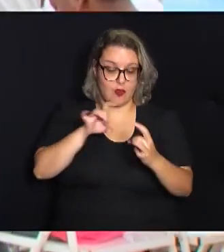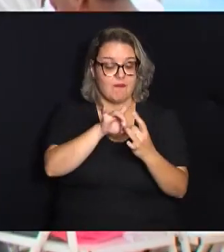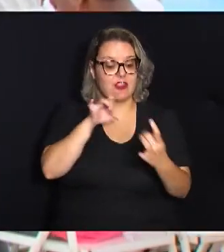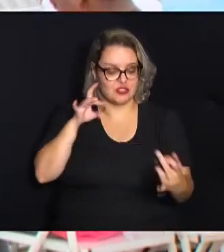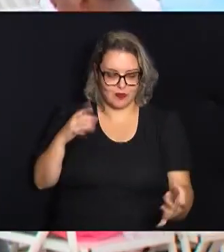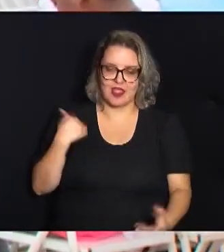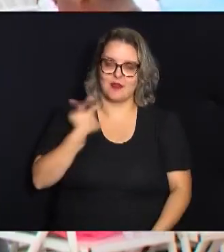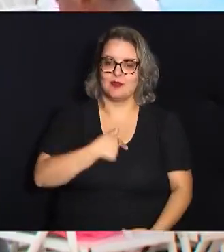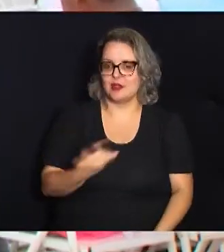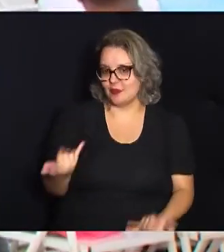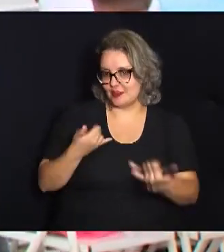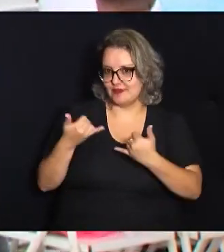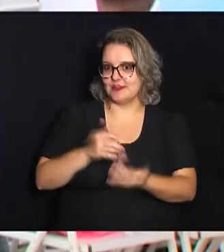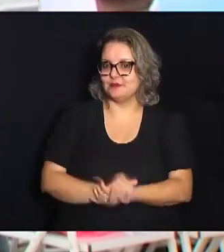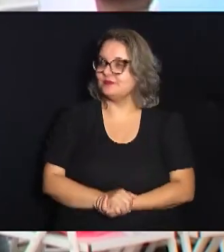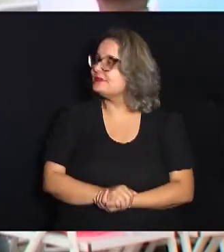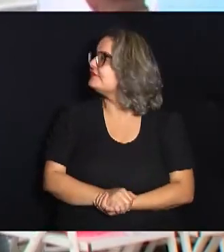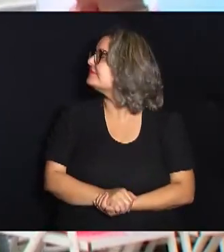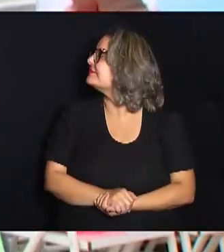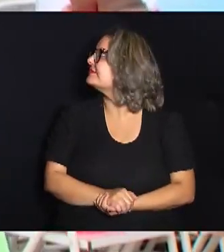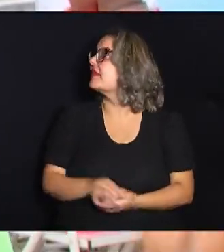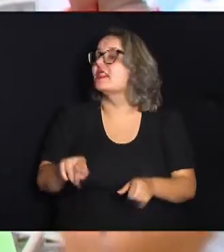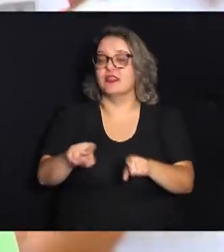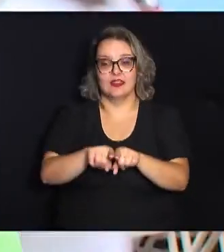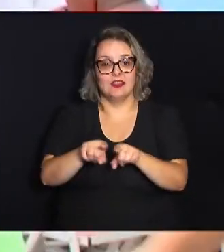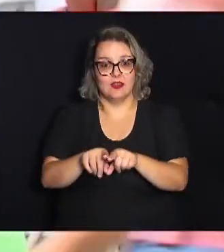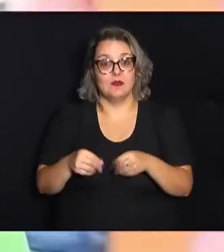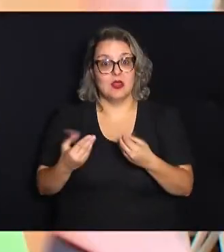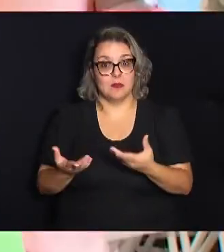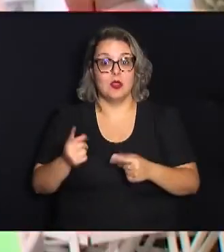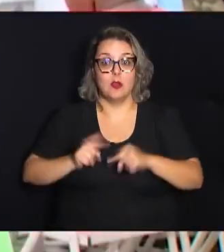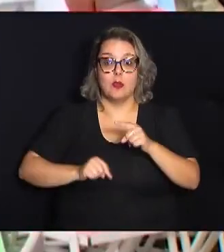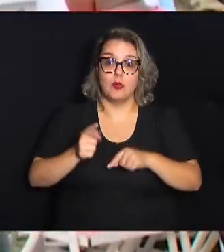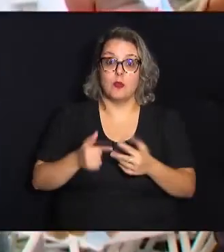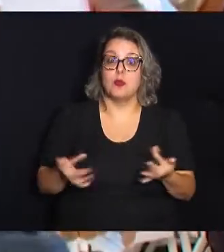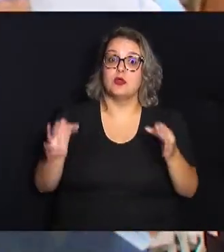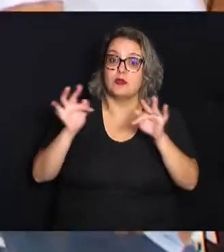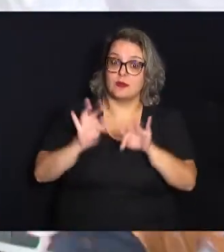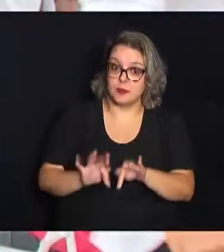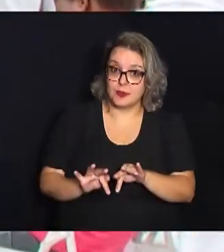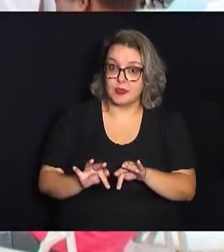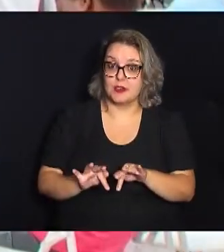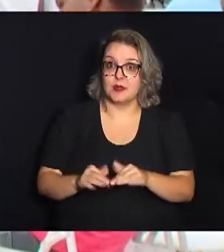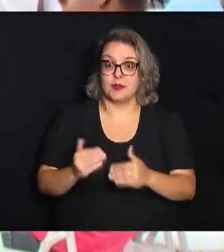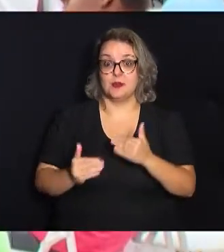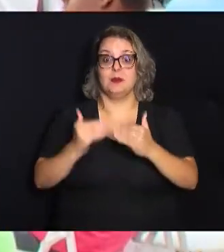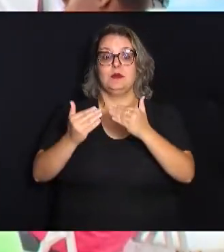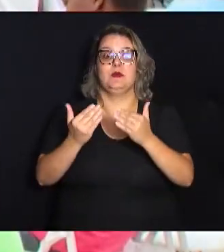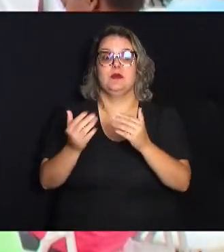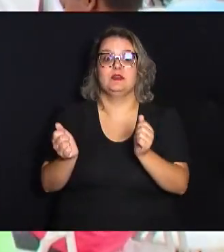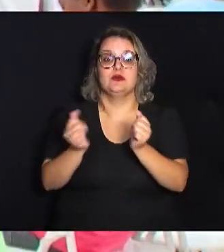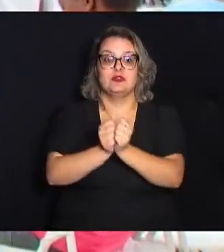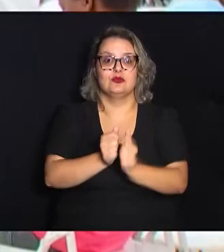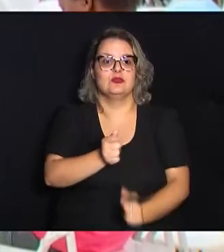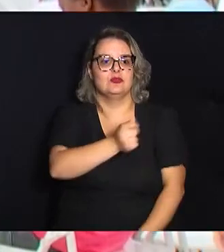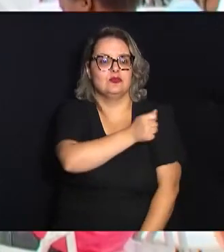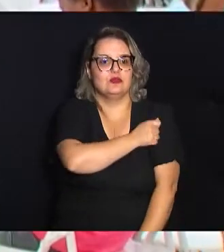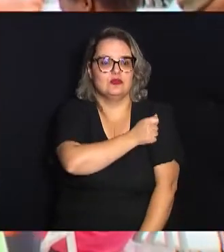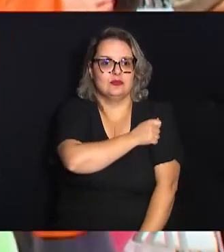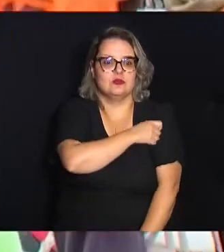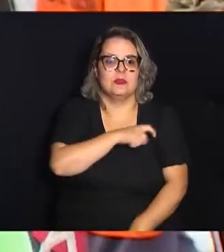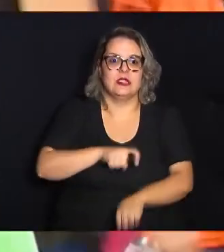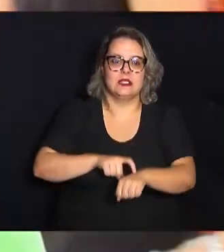Também é apresentado um produto final que deveria ser construído pelos alunos durante